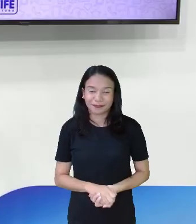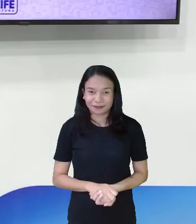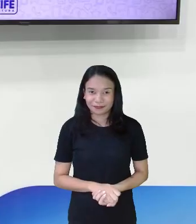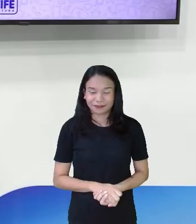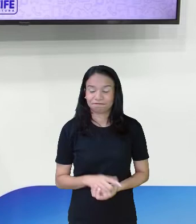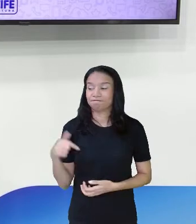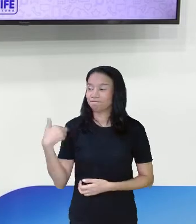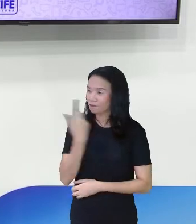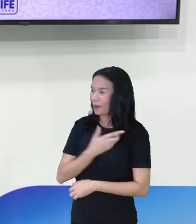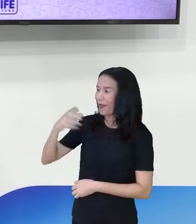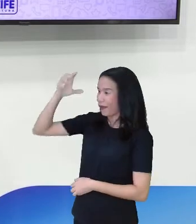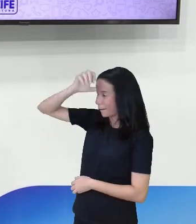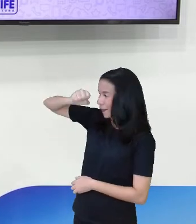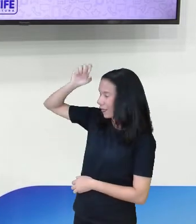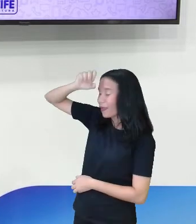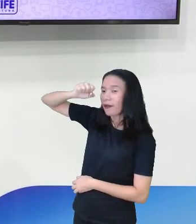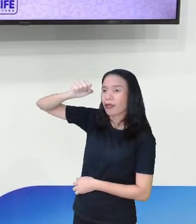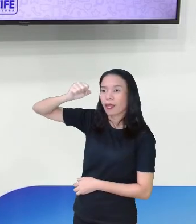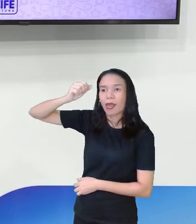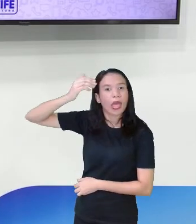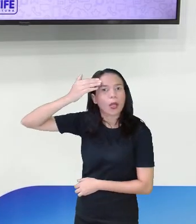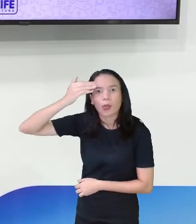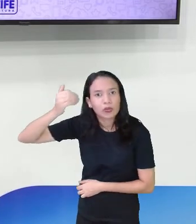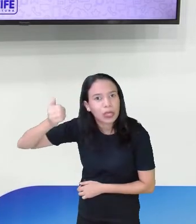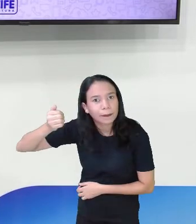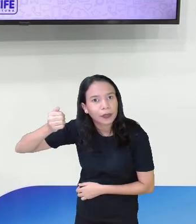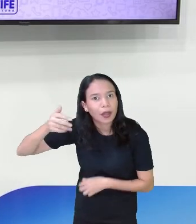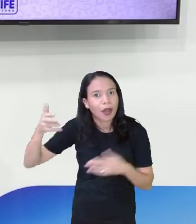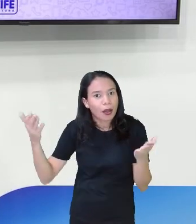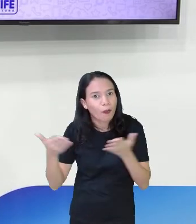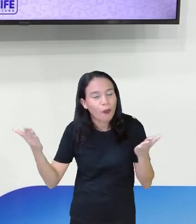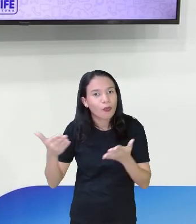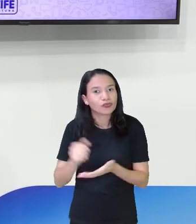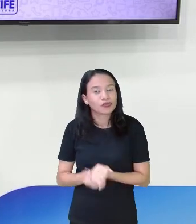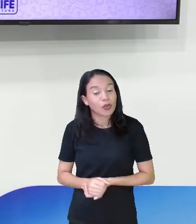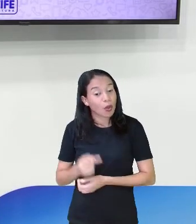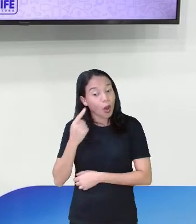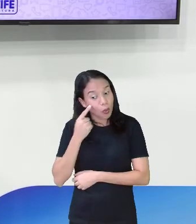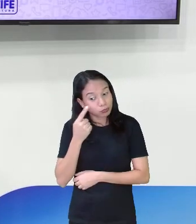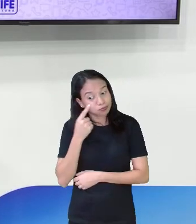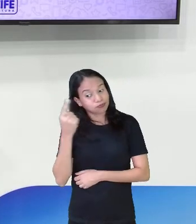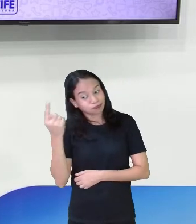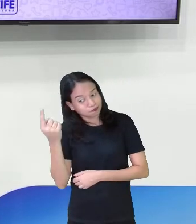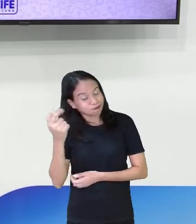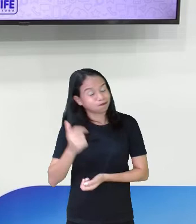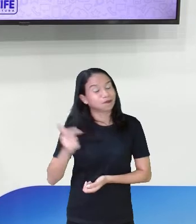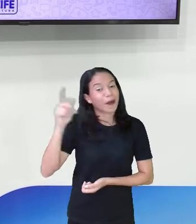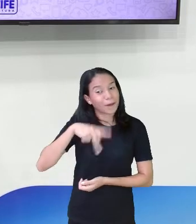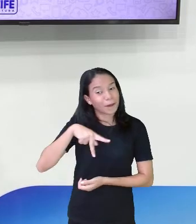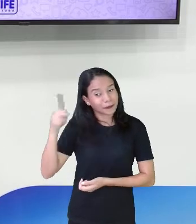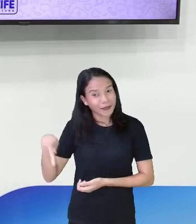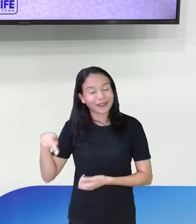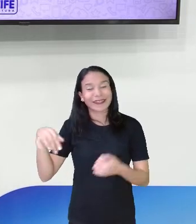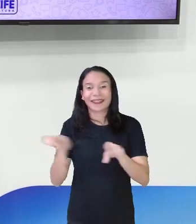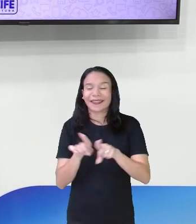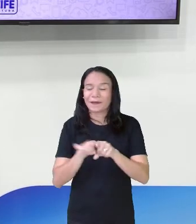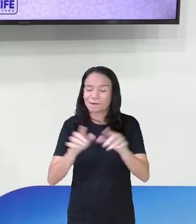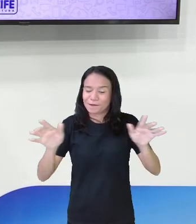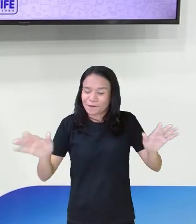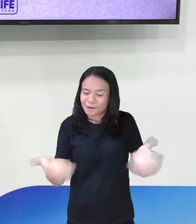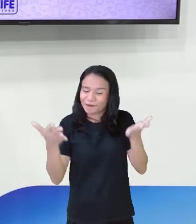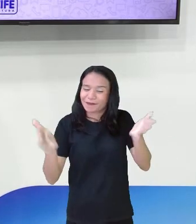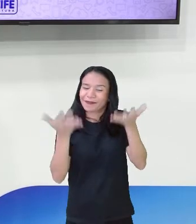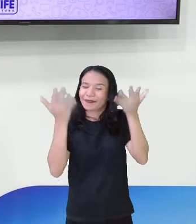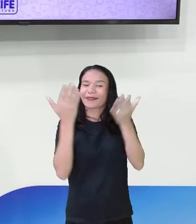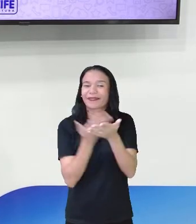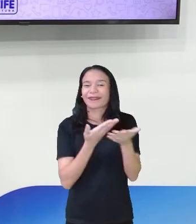gente está aprendendo mais um pouquinho. Eu nem sabia, minha gente, que hoje era o Dia da Terra. Olha o puxão de orelha. Obrigada, professora Mauri, enriquecendo